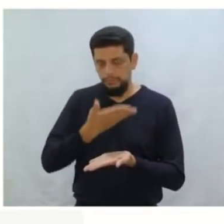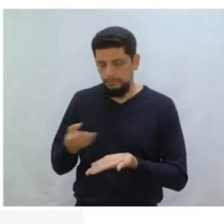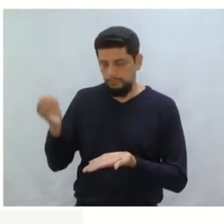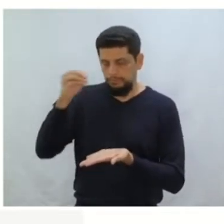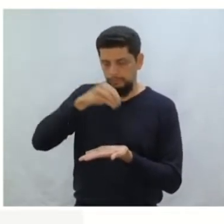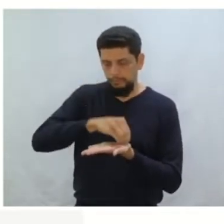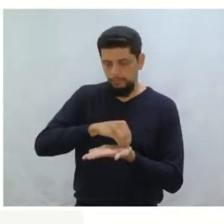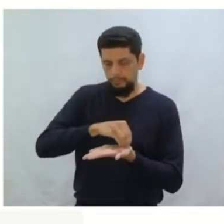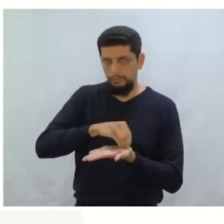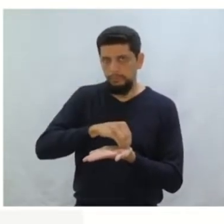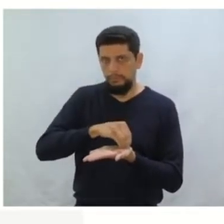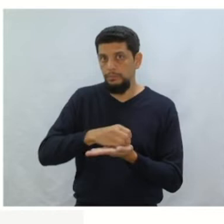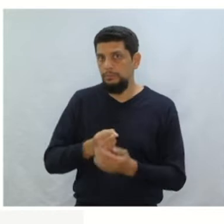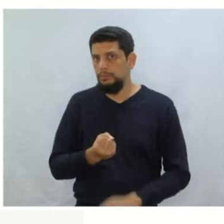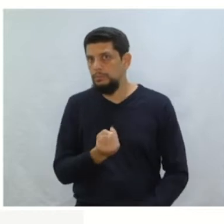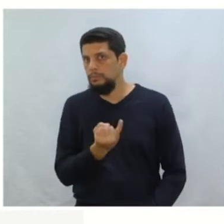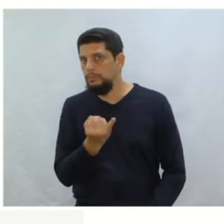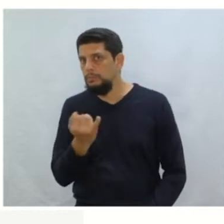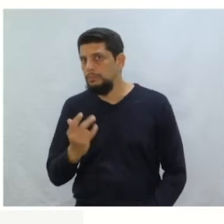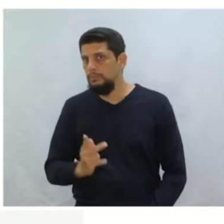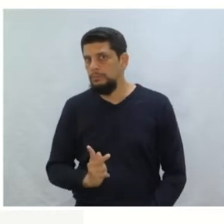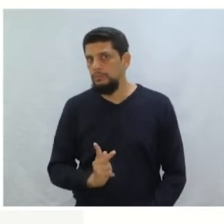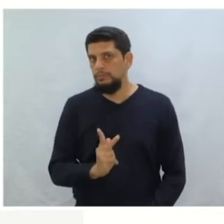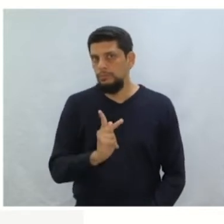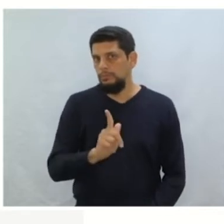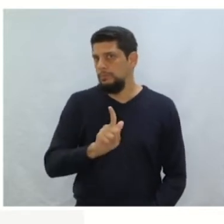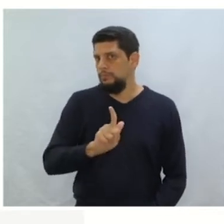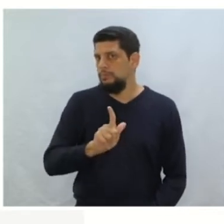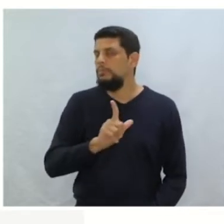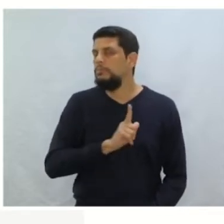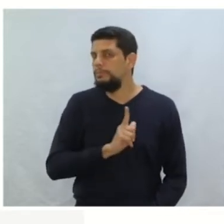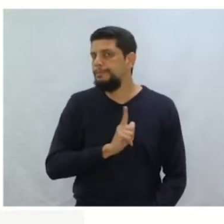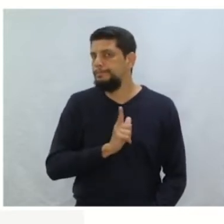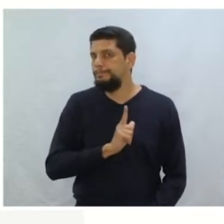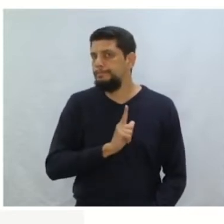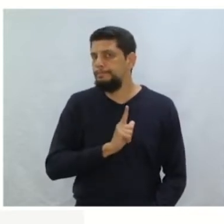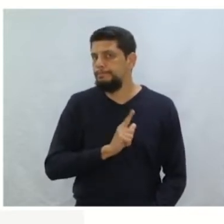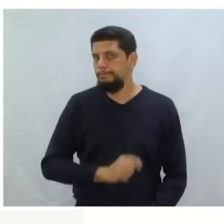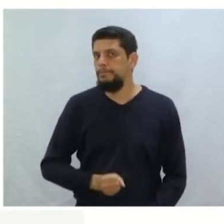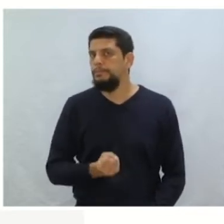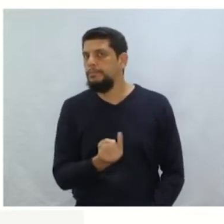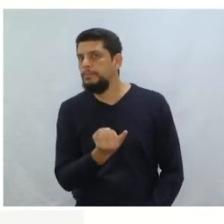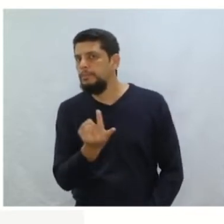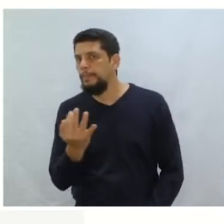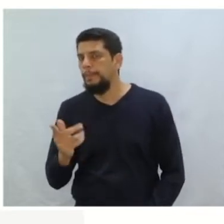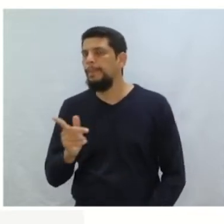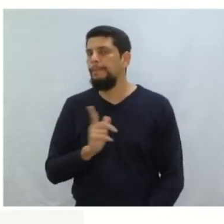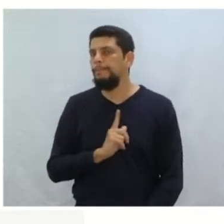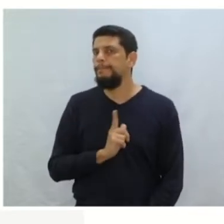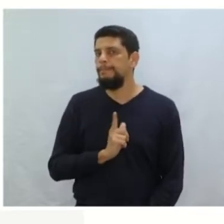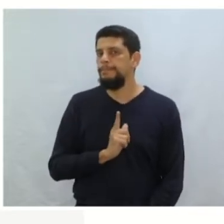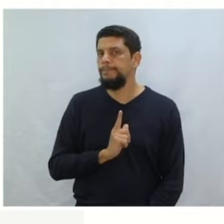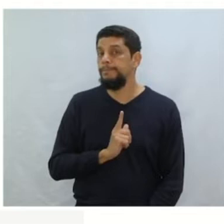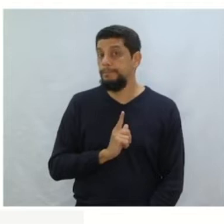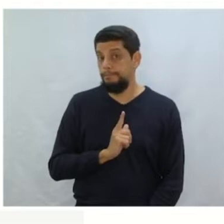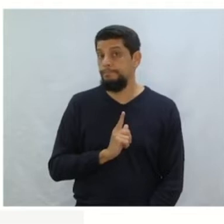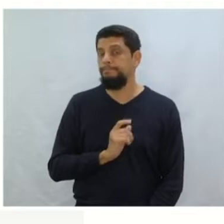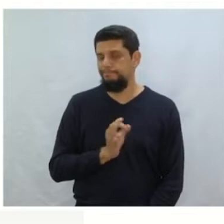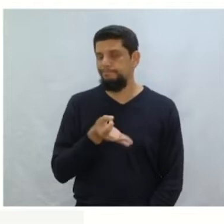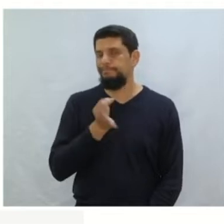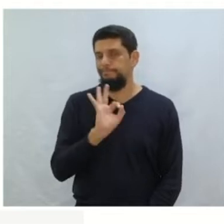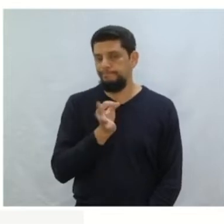açúcar também. Quantos quilogramas há? Quanto será que vai aparecer? Ou quantas mil gramas vai